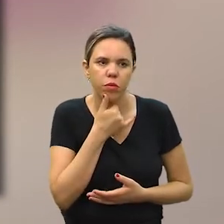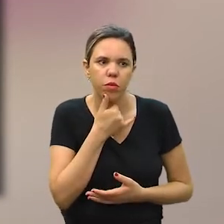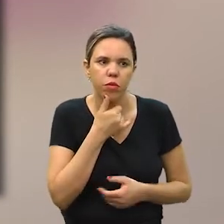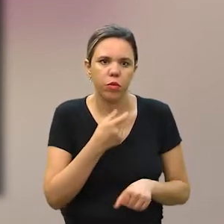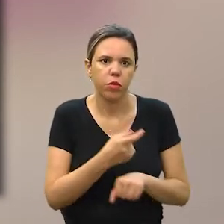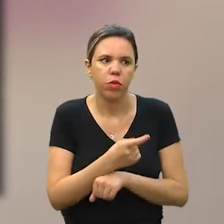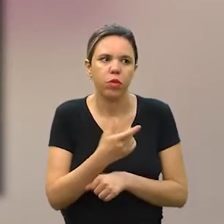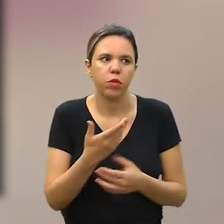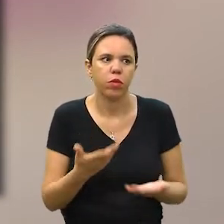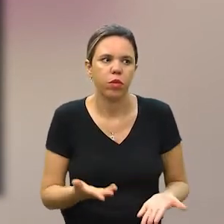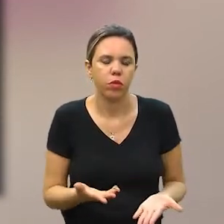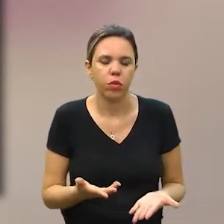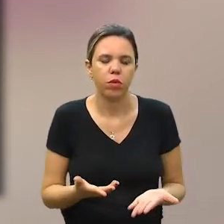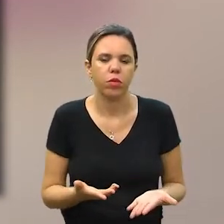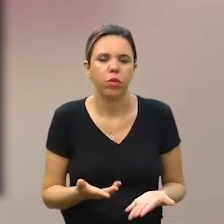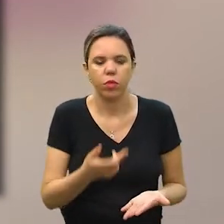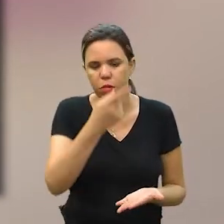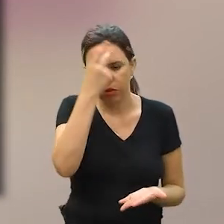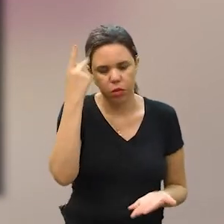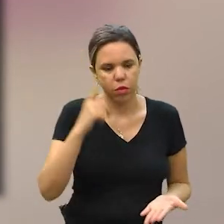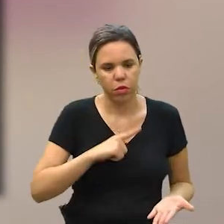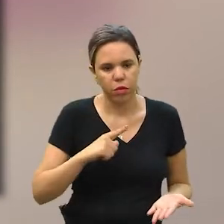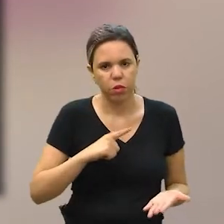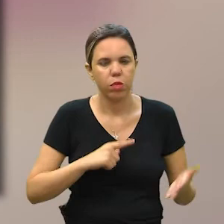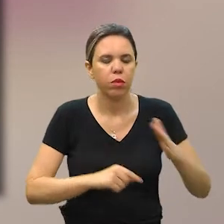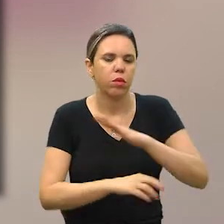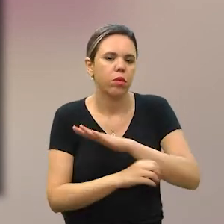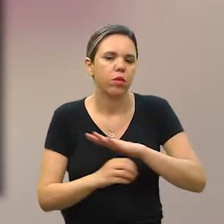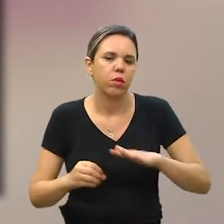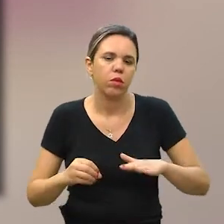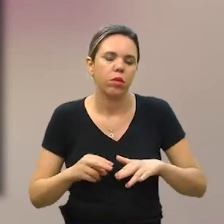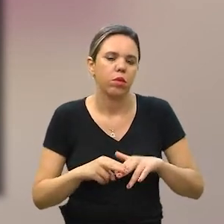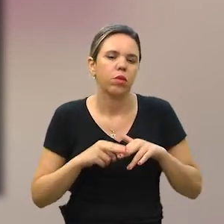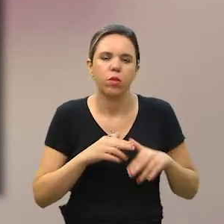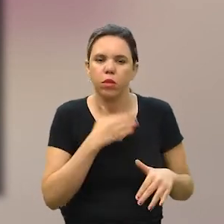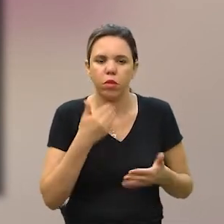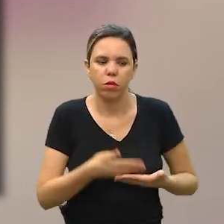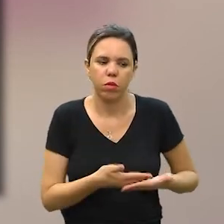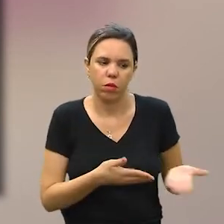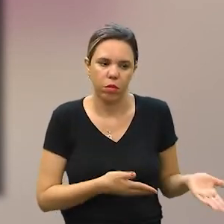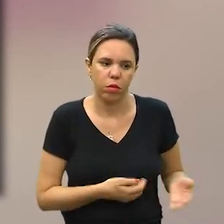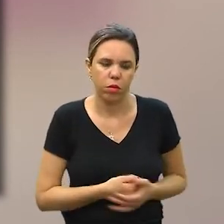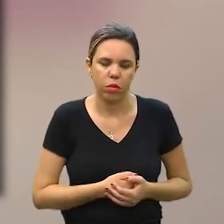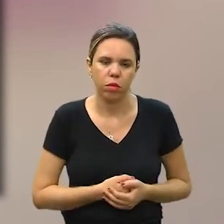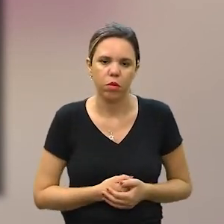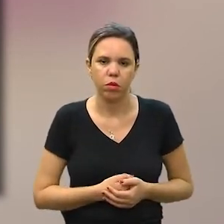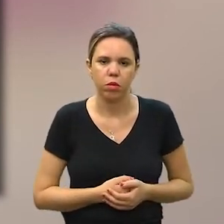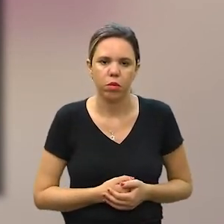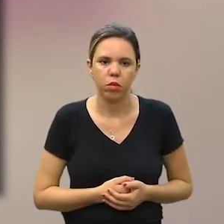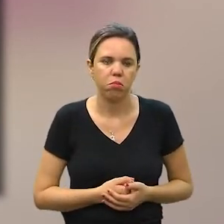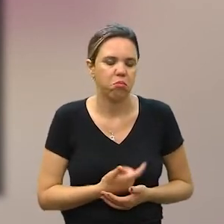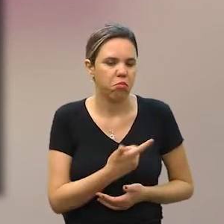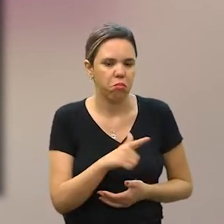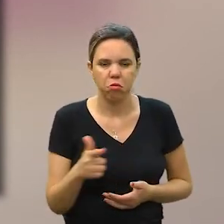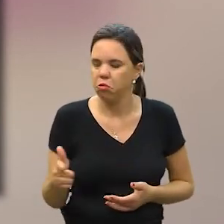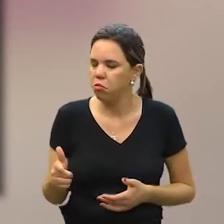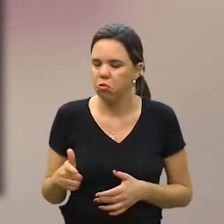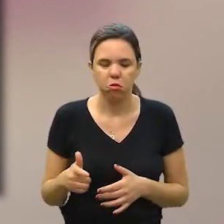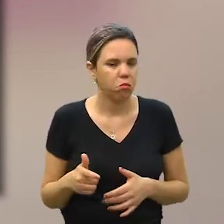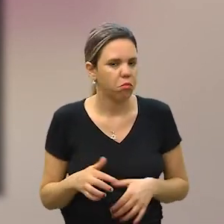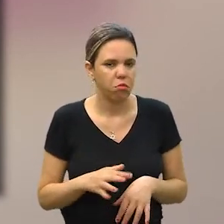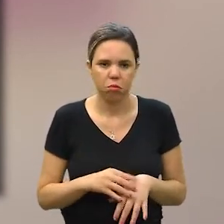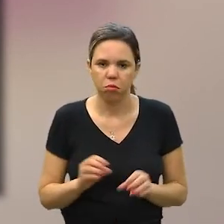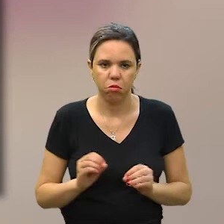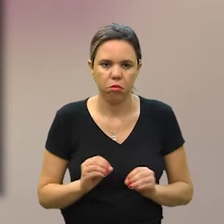da gente descobrir que a paciente tinha uma trombofilia devido ao óbito do bebê. Né? Ela nem mesmo teve a